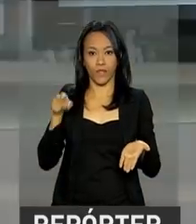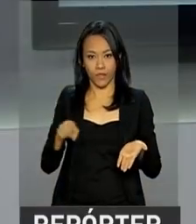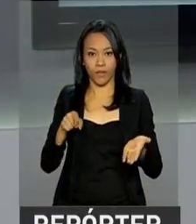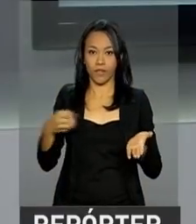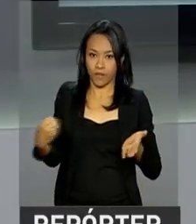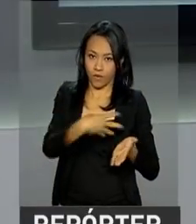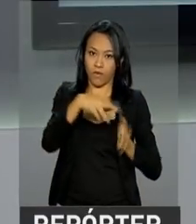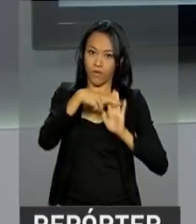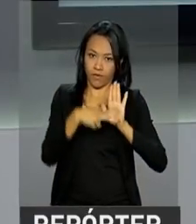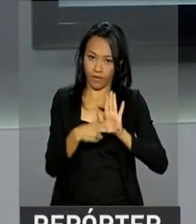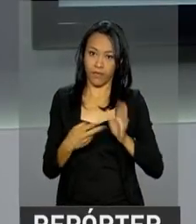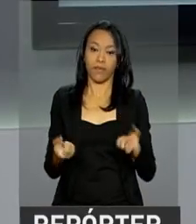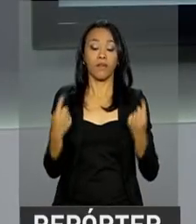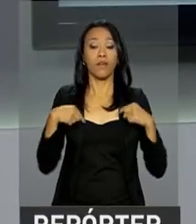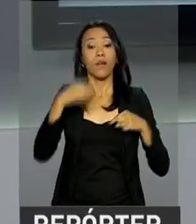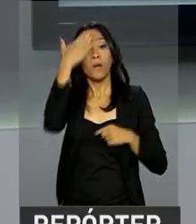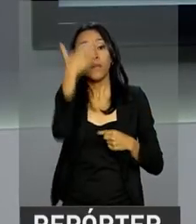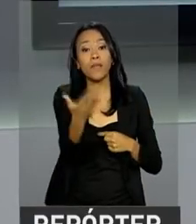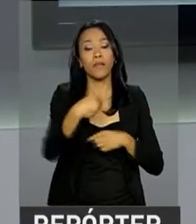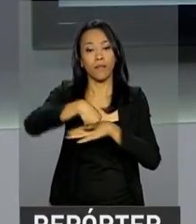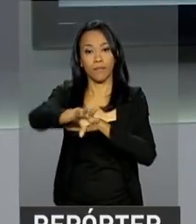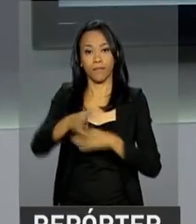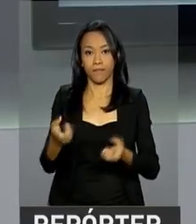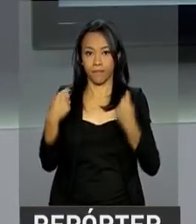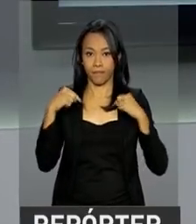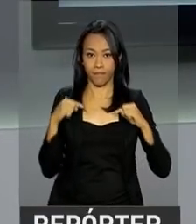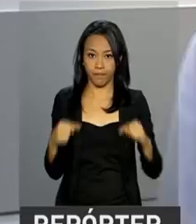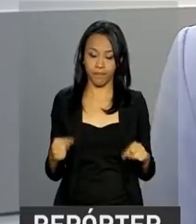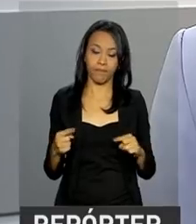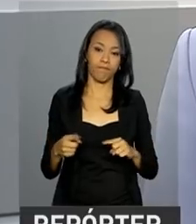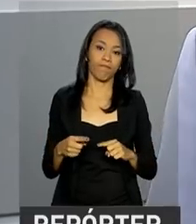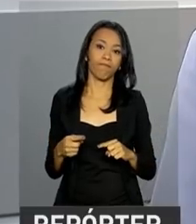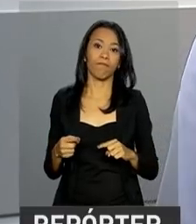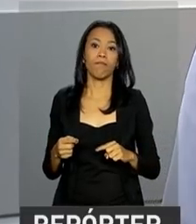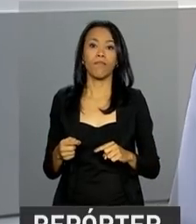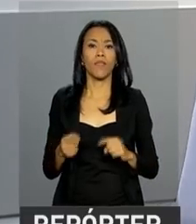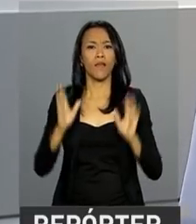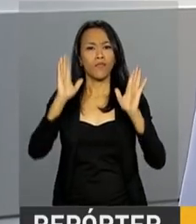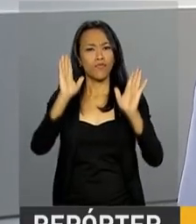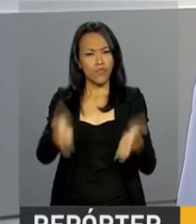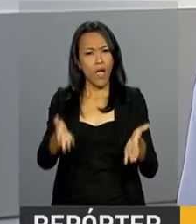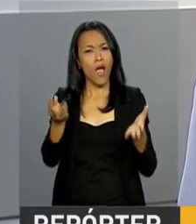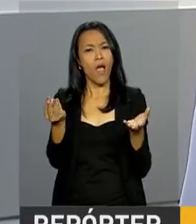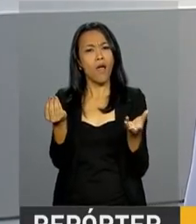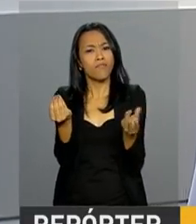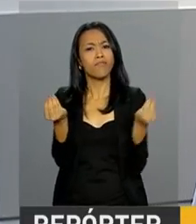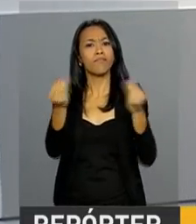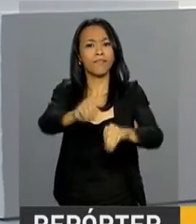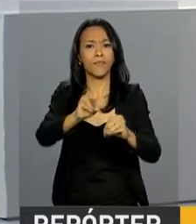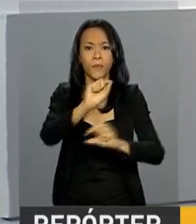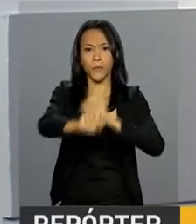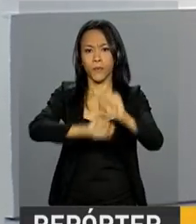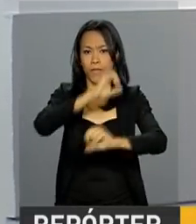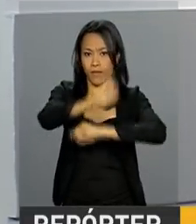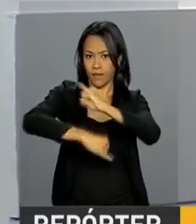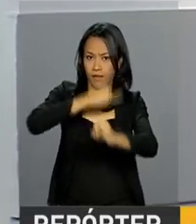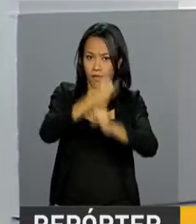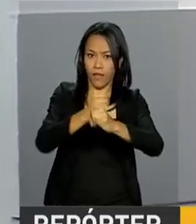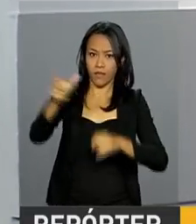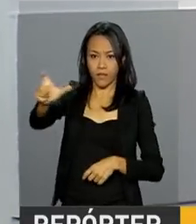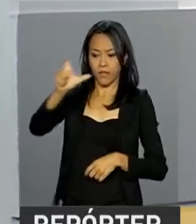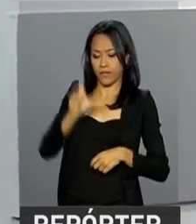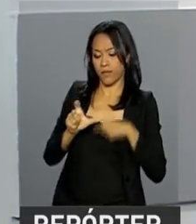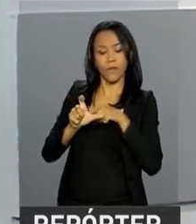é contigo muito obrigada nem pelas informações já está disponível para consulta o cartão de confirmação da inscrição